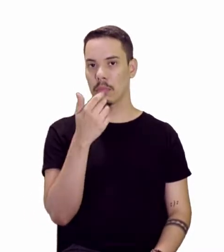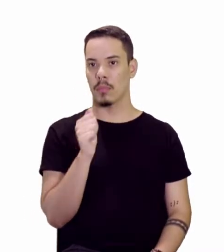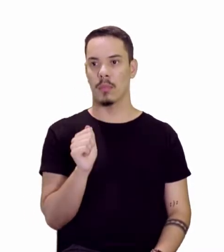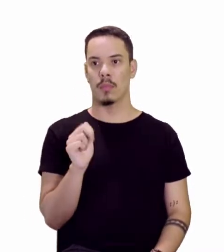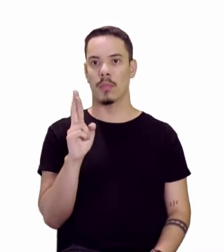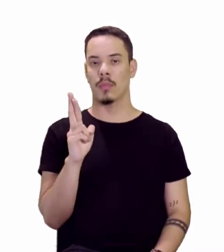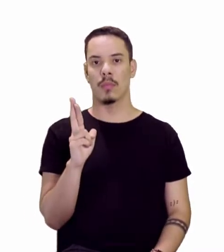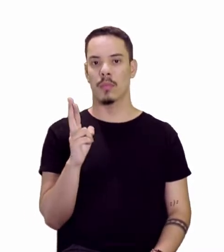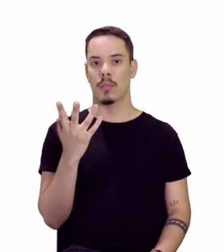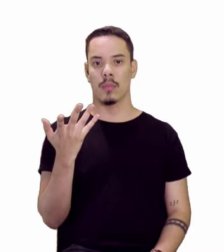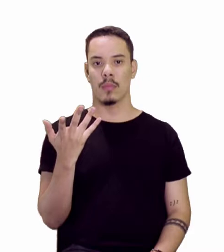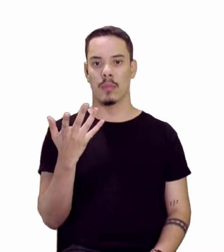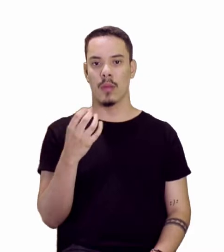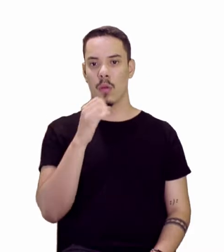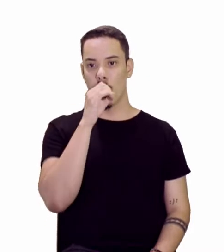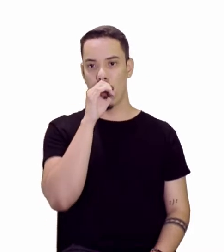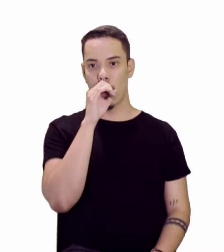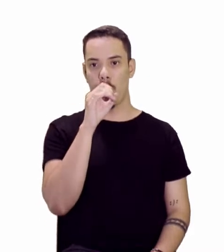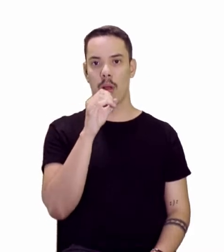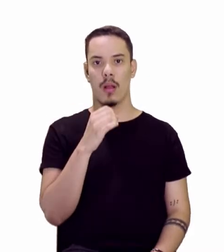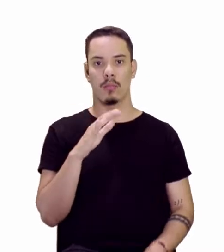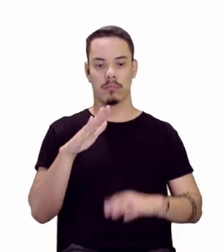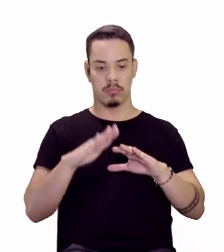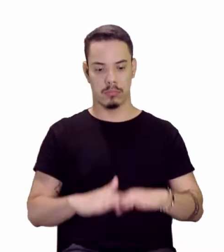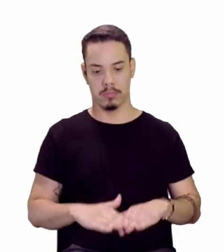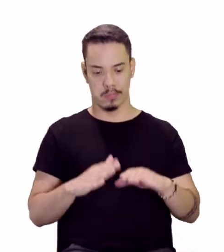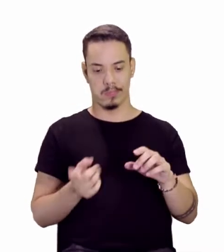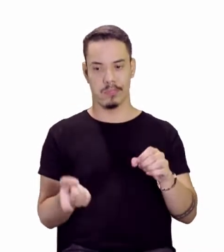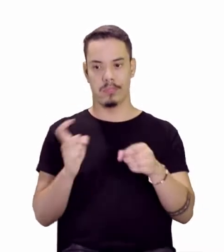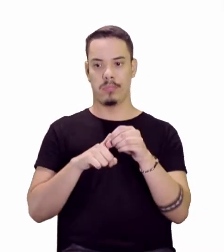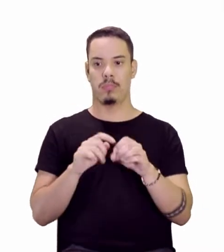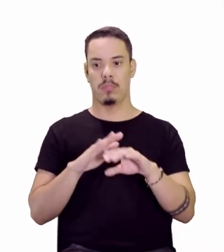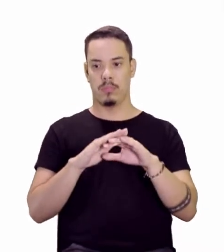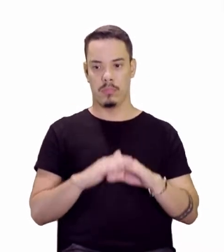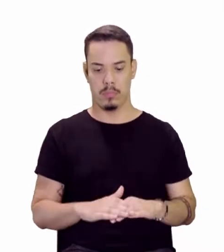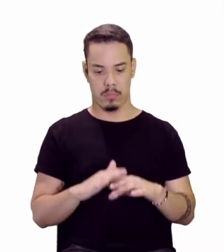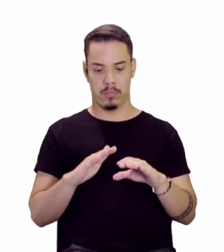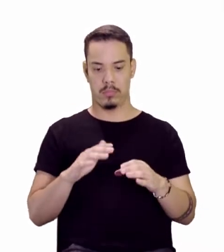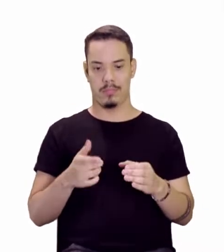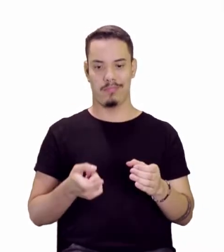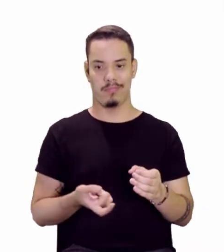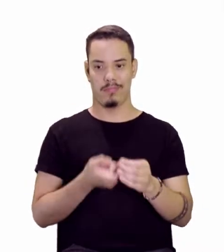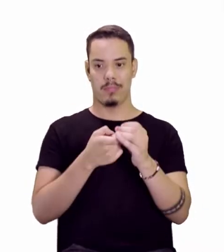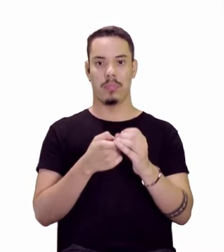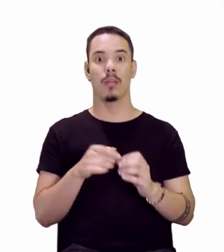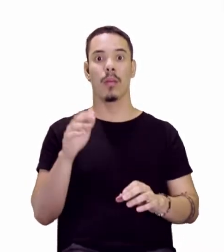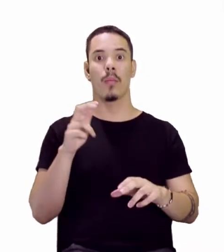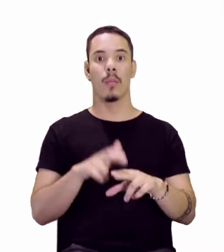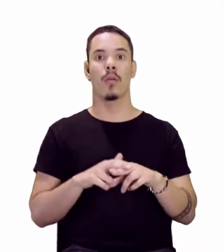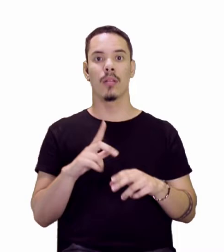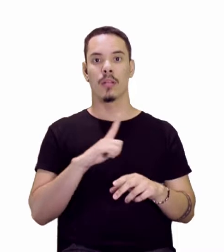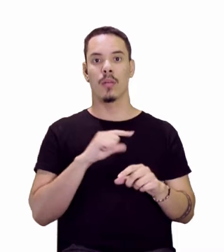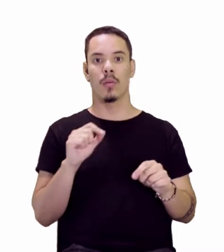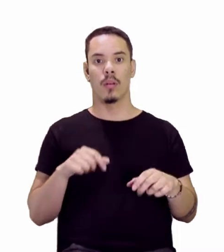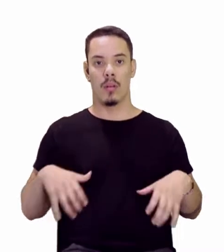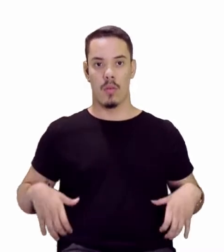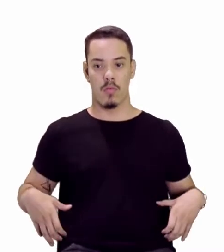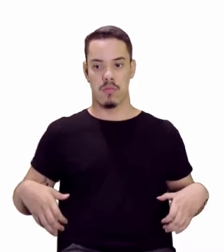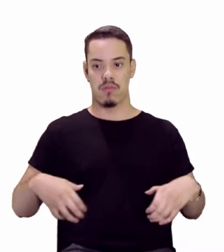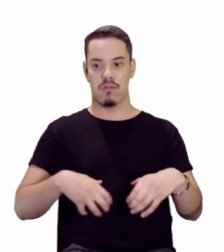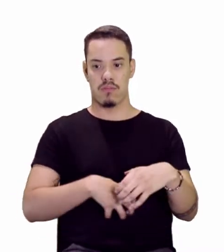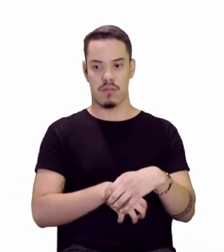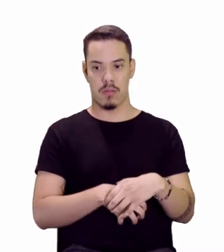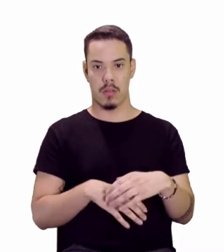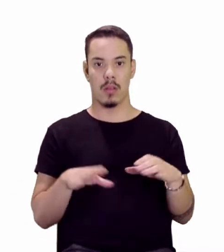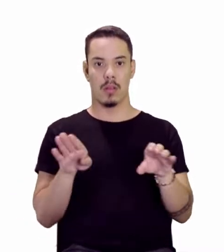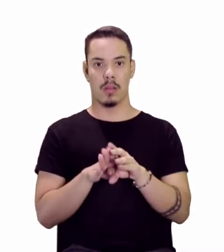exemplo. Tem dificuldade dela ficar lá no fundo, ela sempre sobe, né? É por isso que tem, por exemplo, as boias. Isso, né? Sabendo também. disso, tem-se as boias,